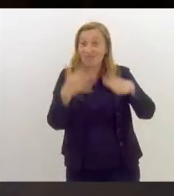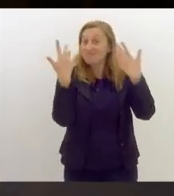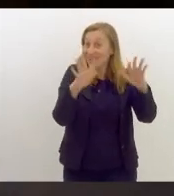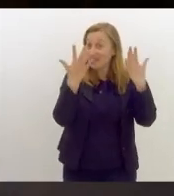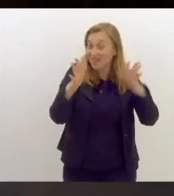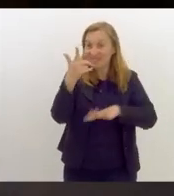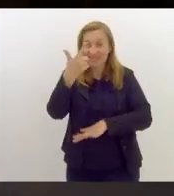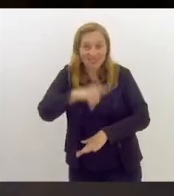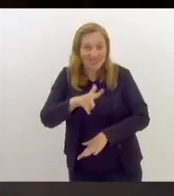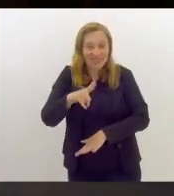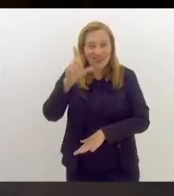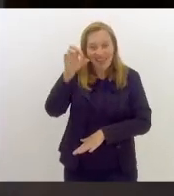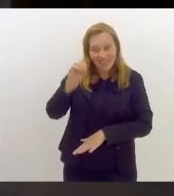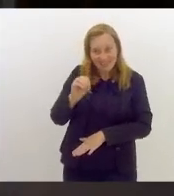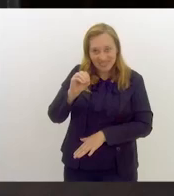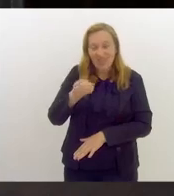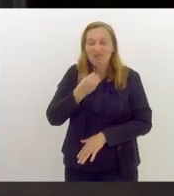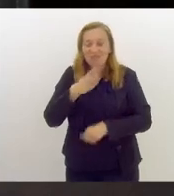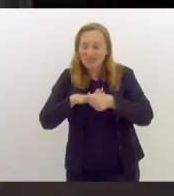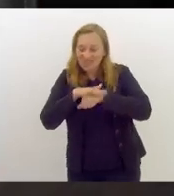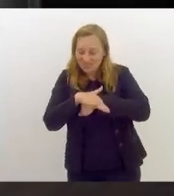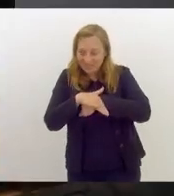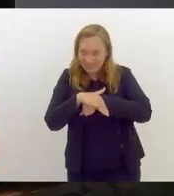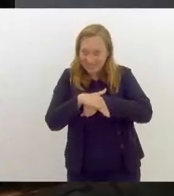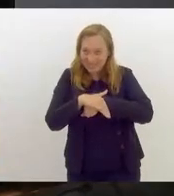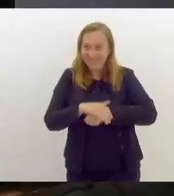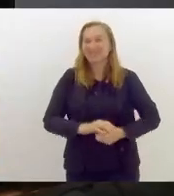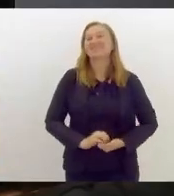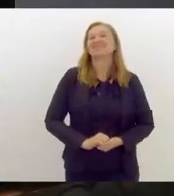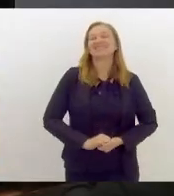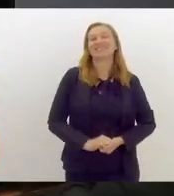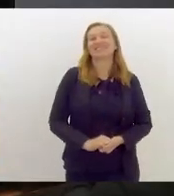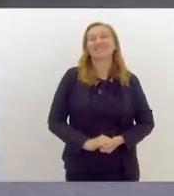uma vez Léo uma boa noite a todos